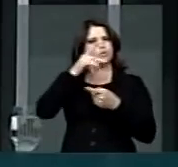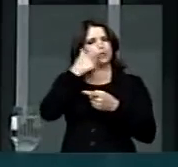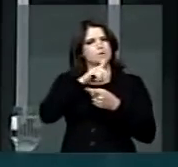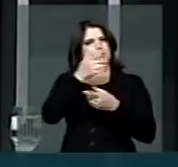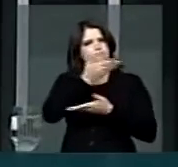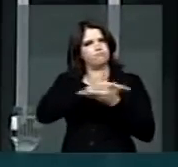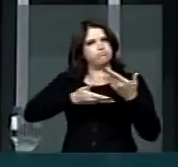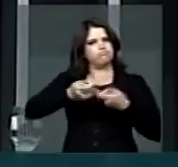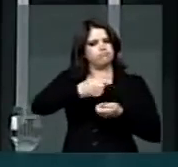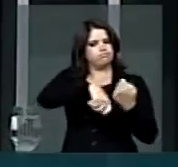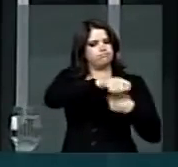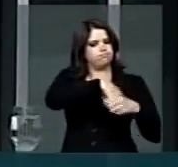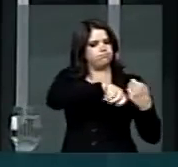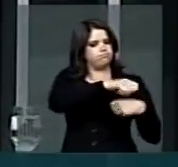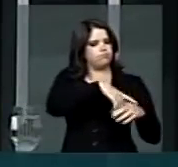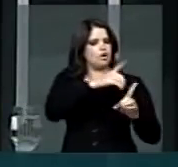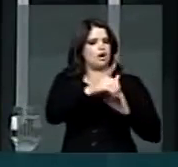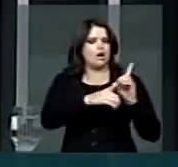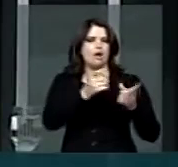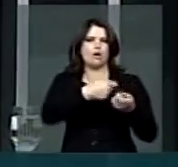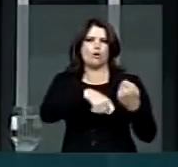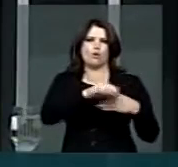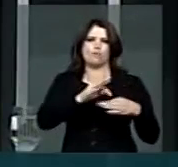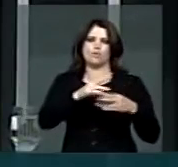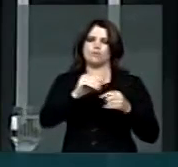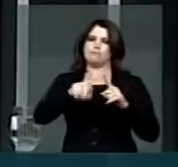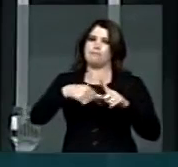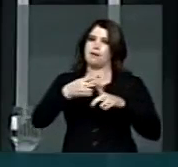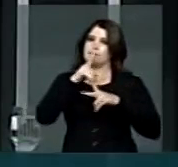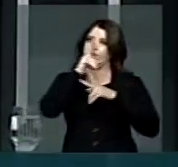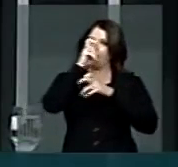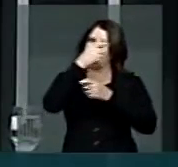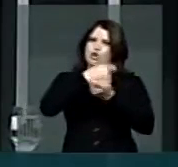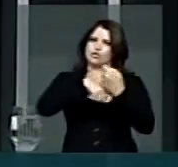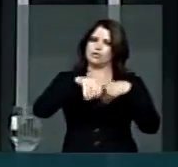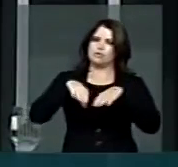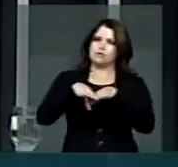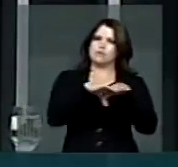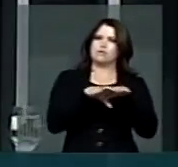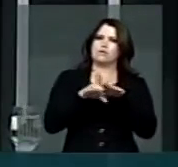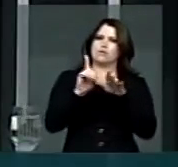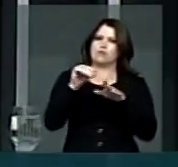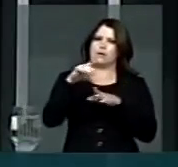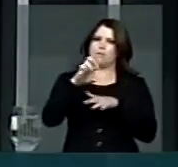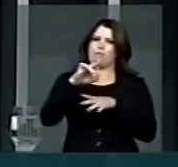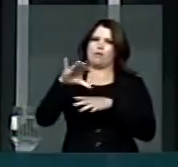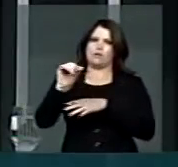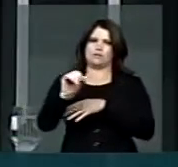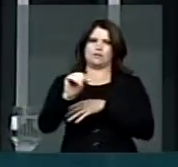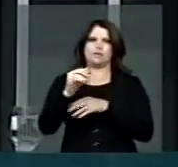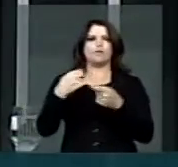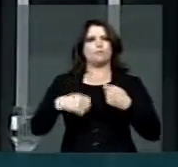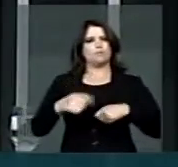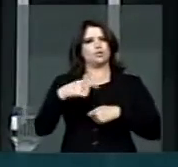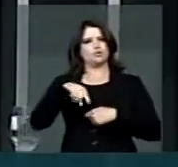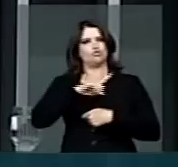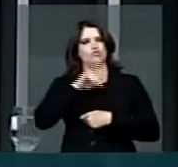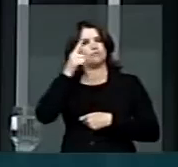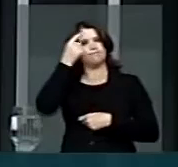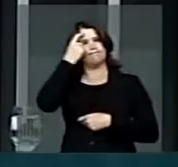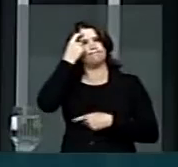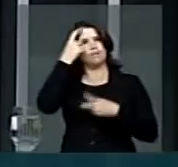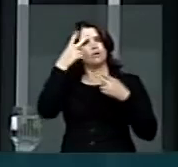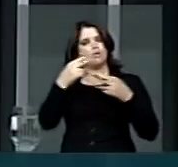nossa economia e fortalecer ainda mais a democracia. É preciso que tenhamos em mente também